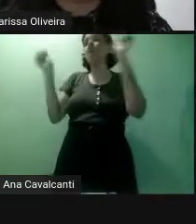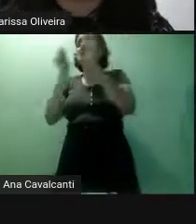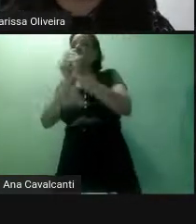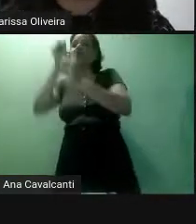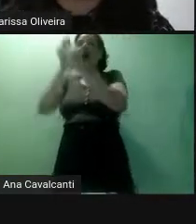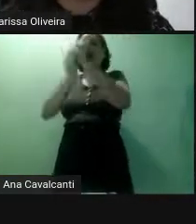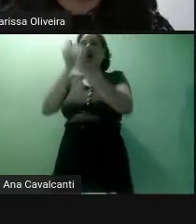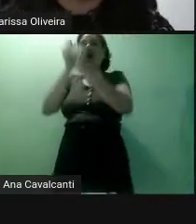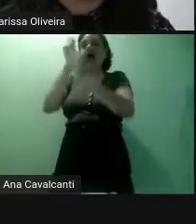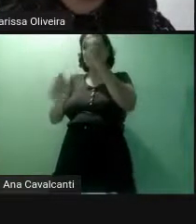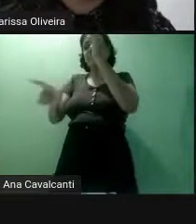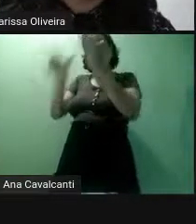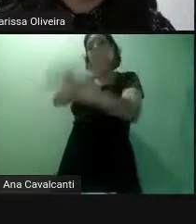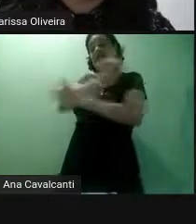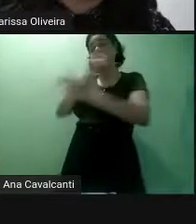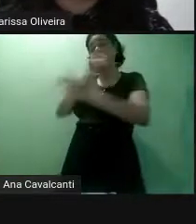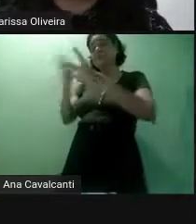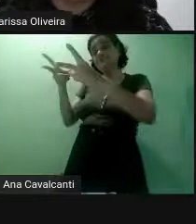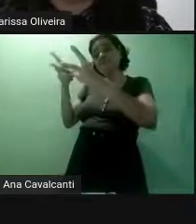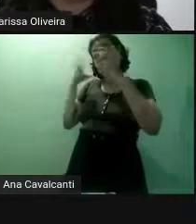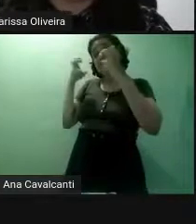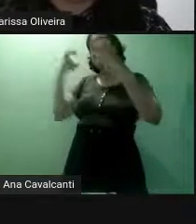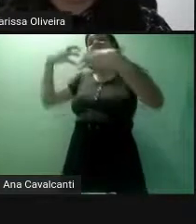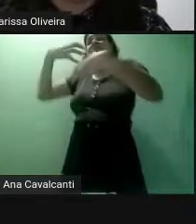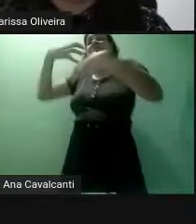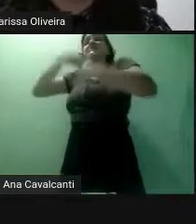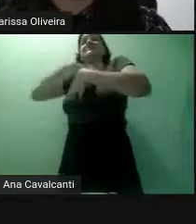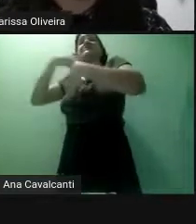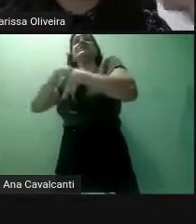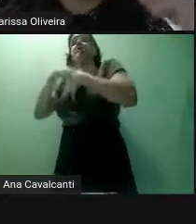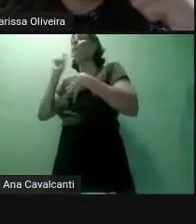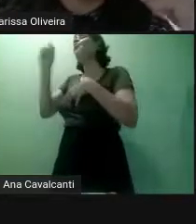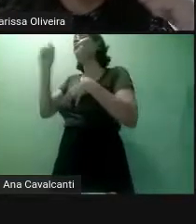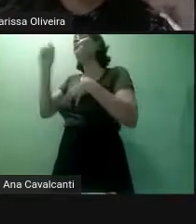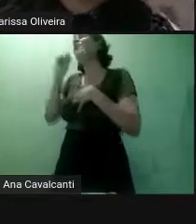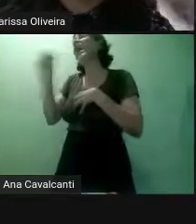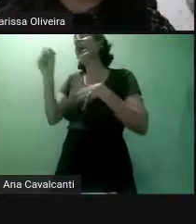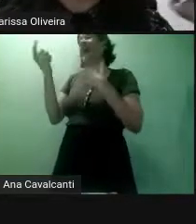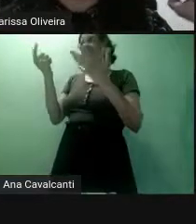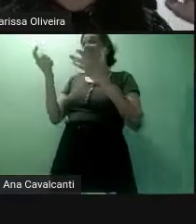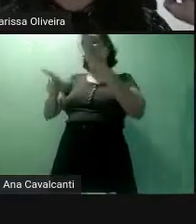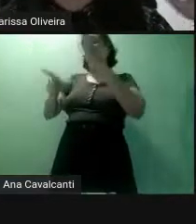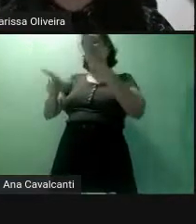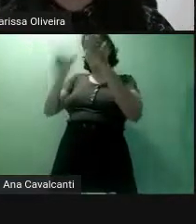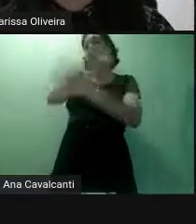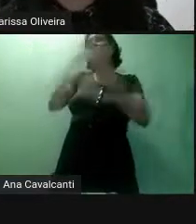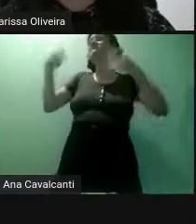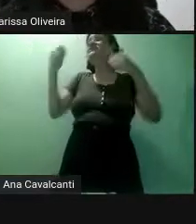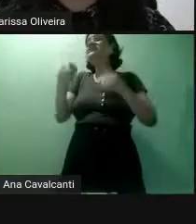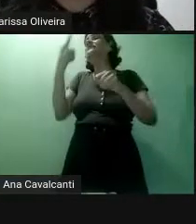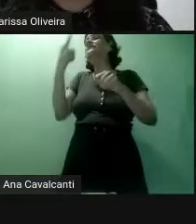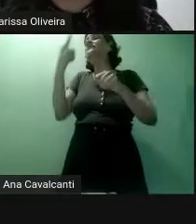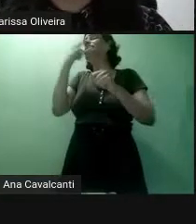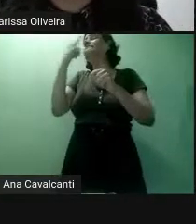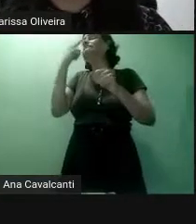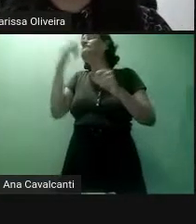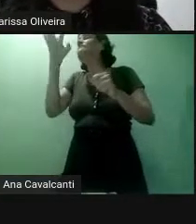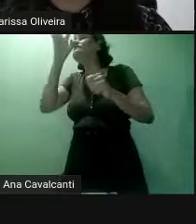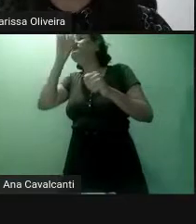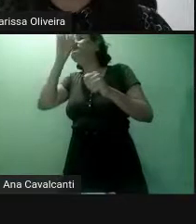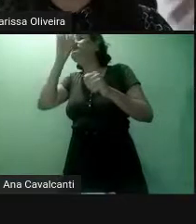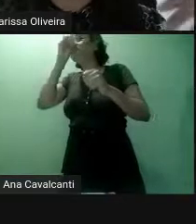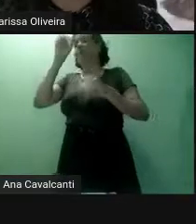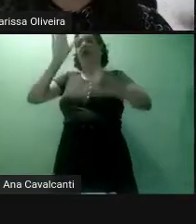ter realmente essa definição do sabor, a gente precisa do olfato. Por isso que quando a gente está com o nariz